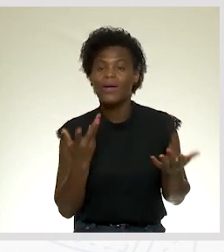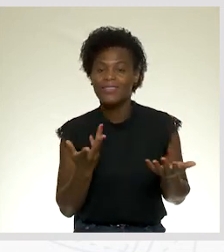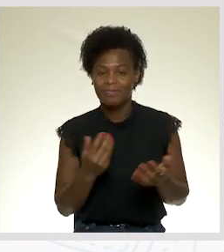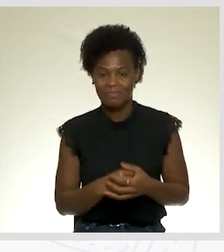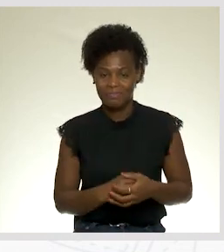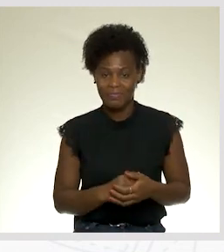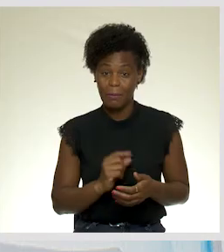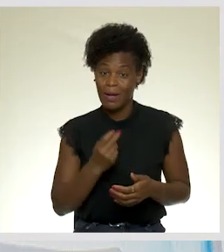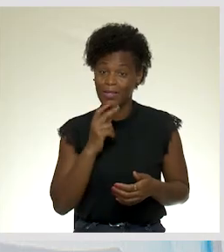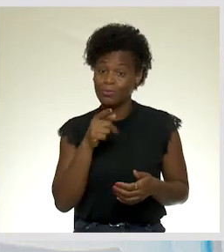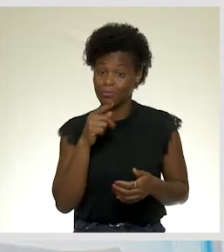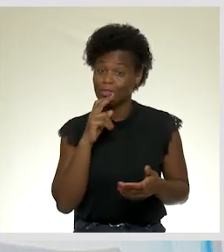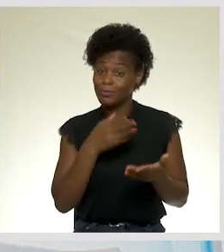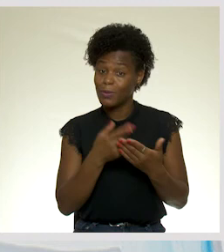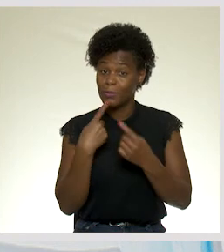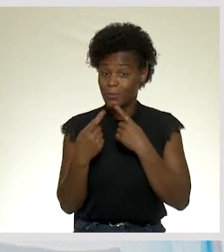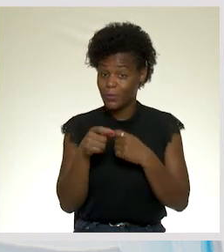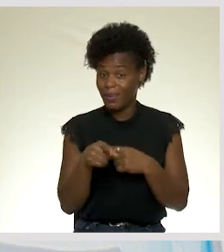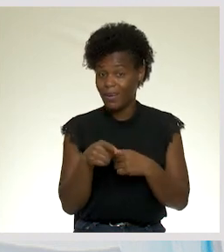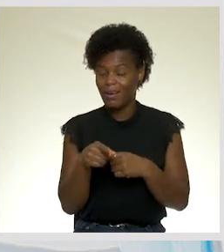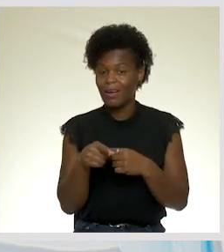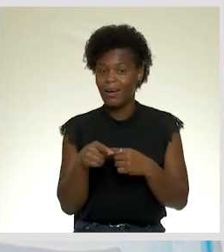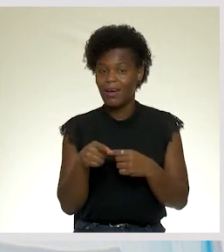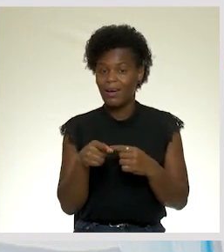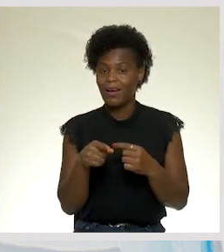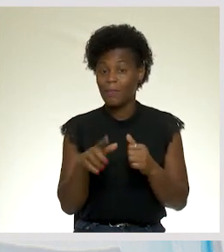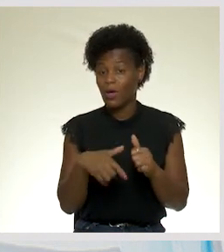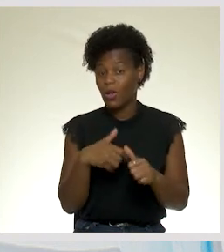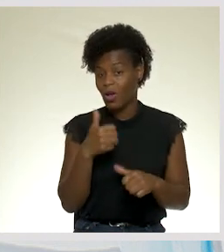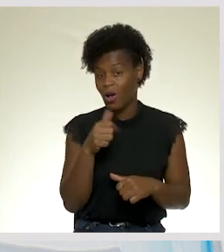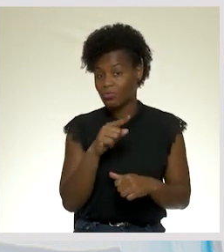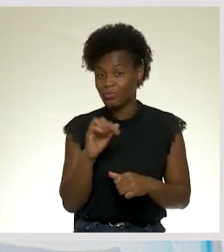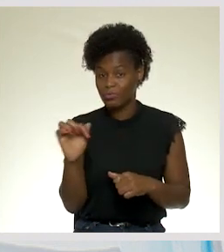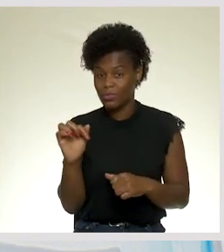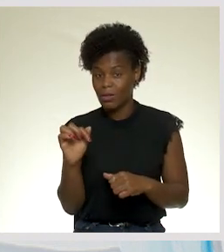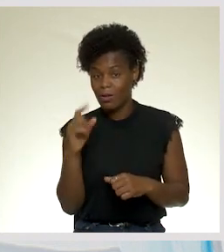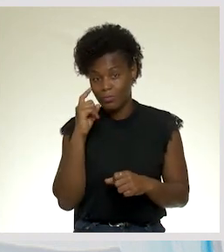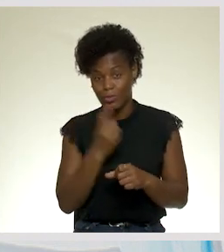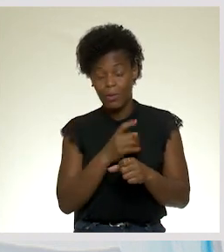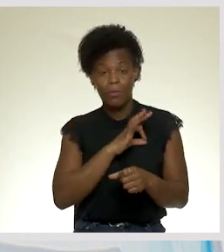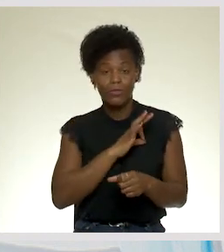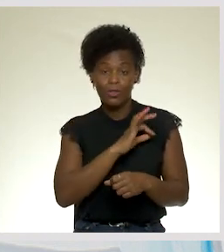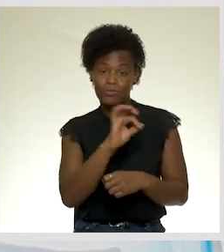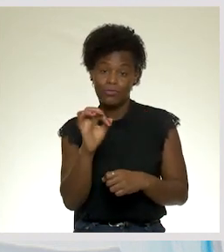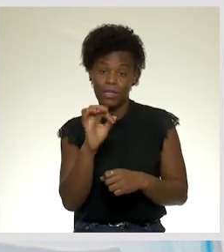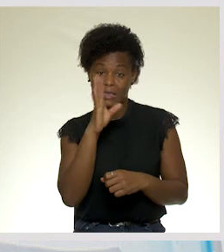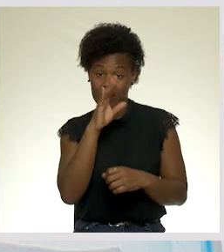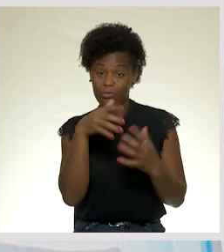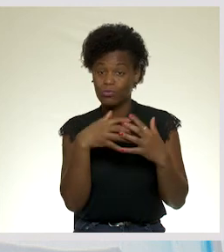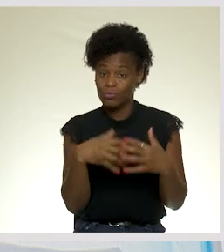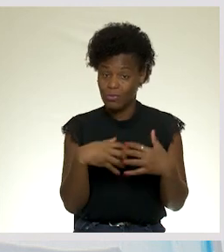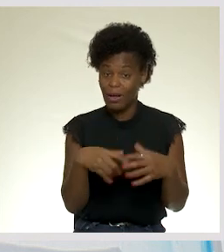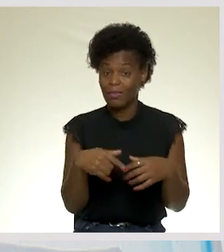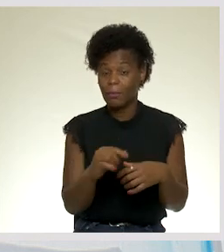código? Para responder a esta pergunta, é melhor procurar o vosso professor em caso